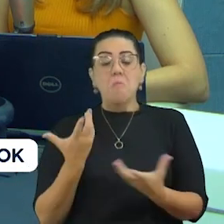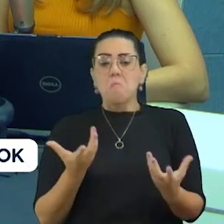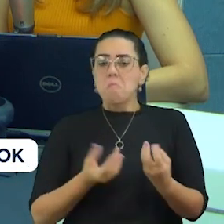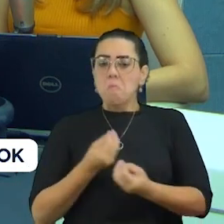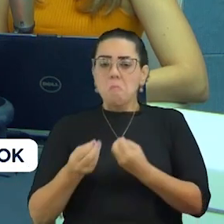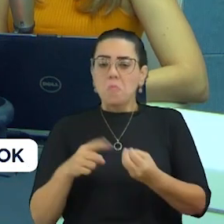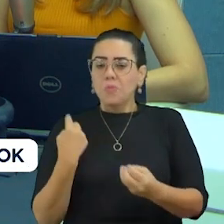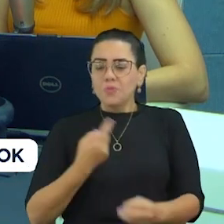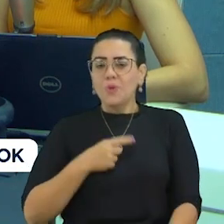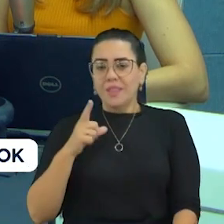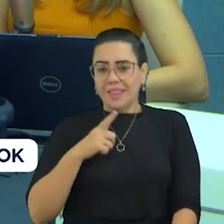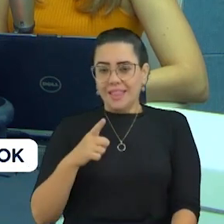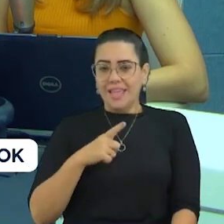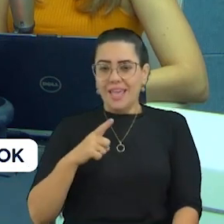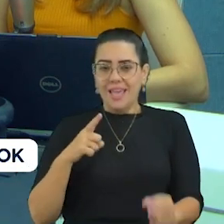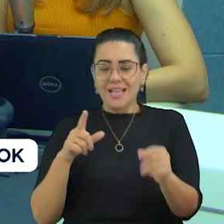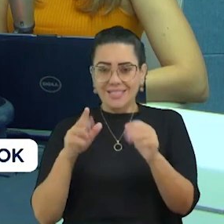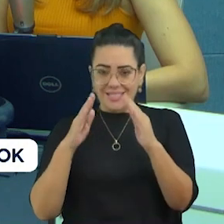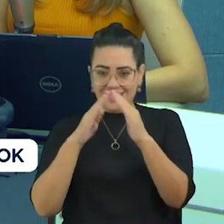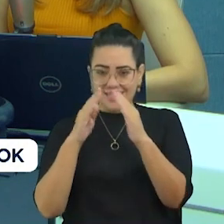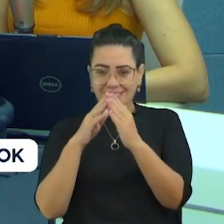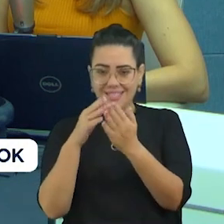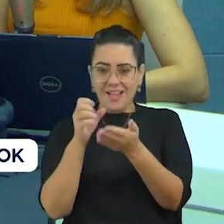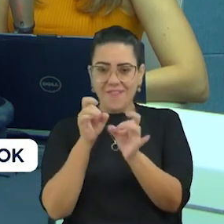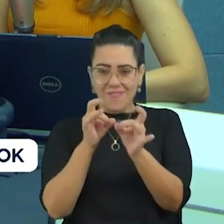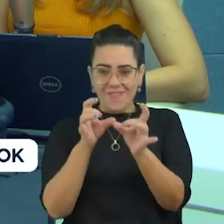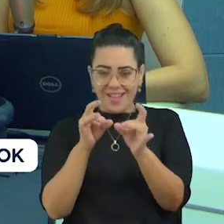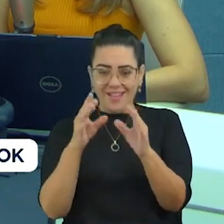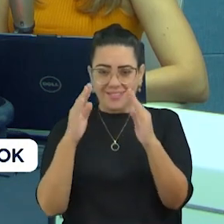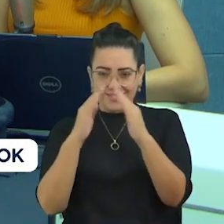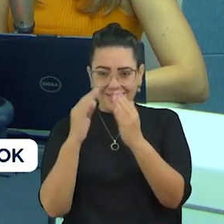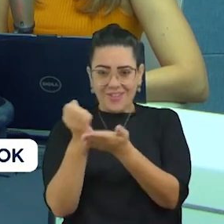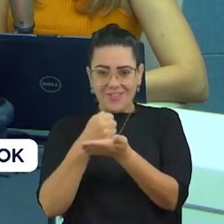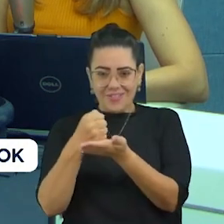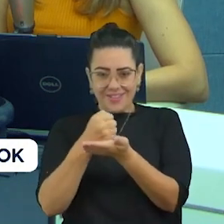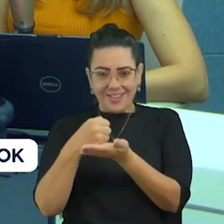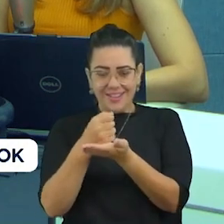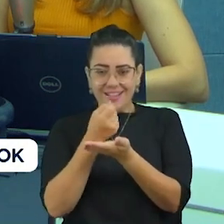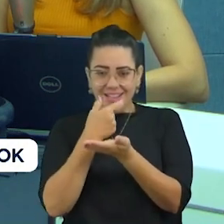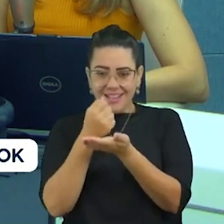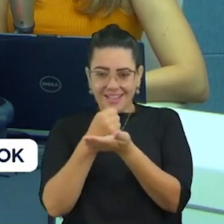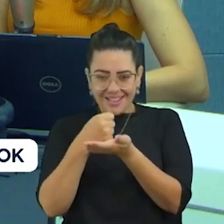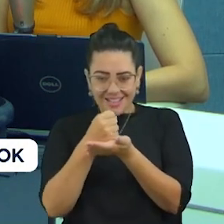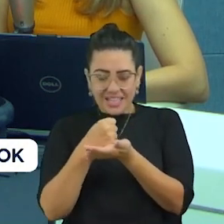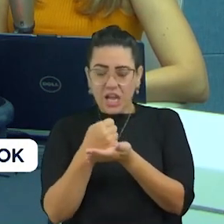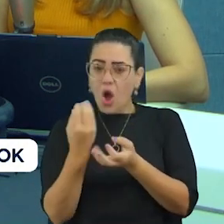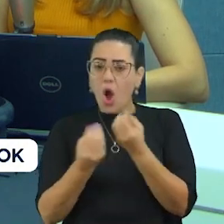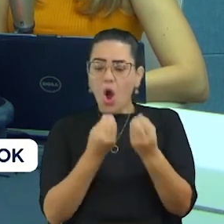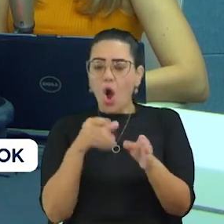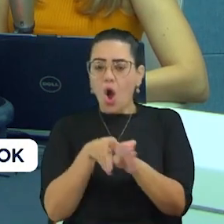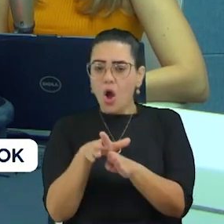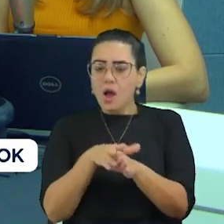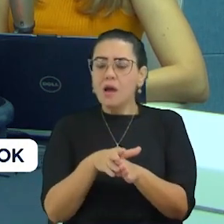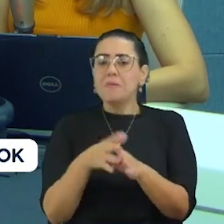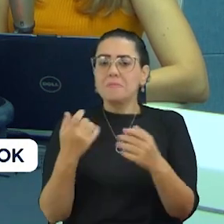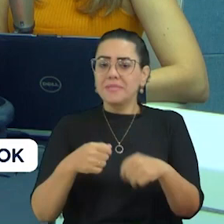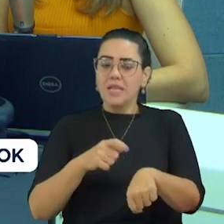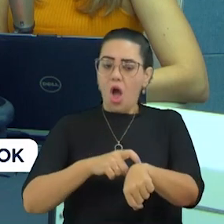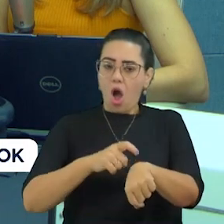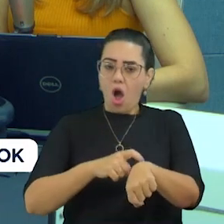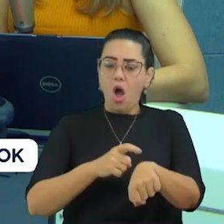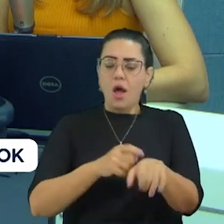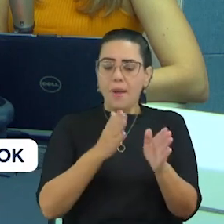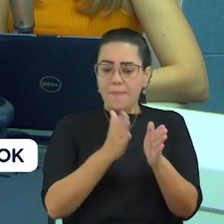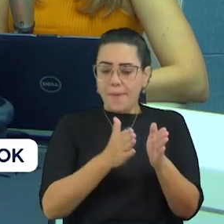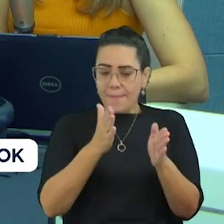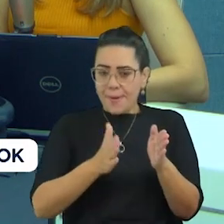que nós temos na farmácia, nós temos que utilizar esse profissional para nos orientar qual a melhor forma de tomar a medicação. Posso